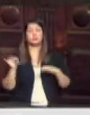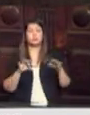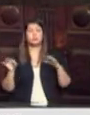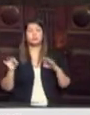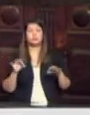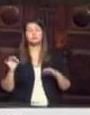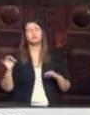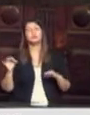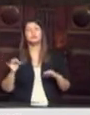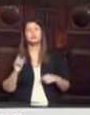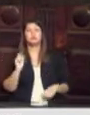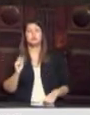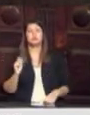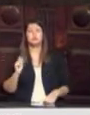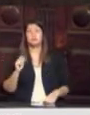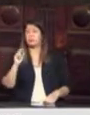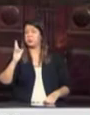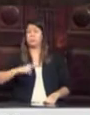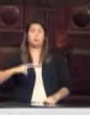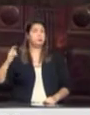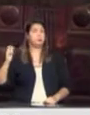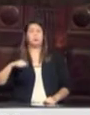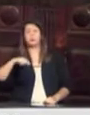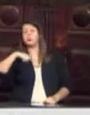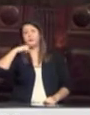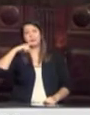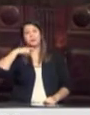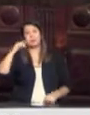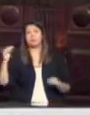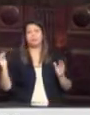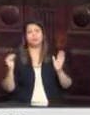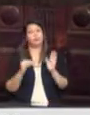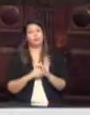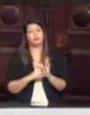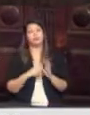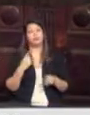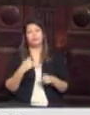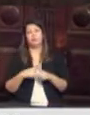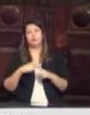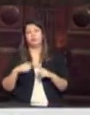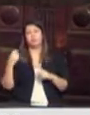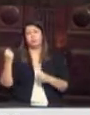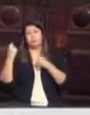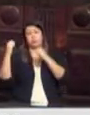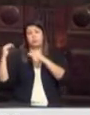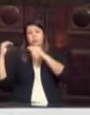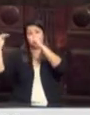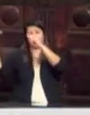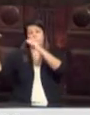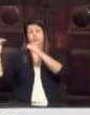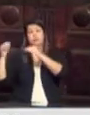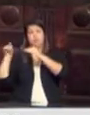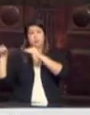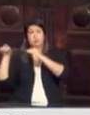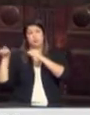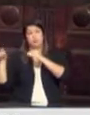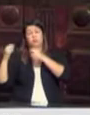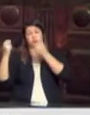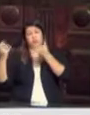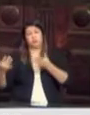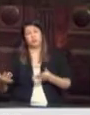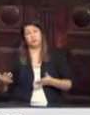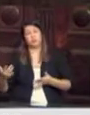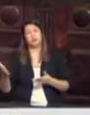lei que eu nunca consegui colocar em pauta, porque o Executivo sempre alegava que ia mandar